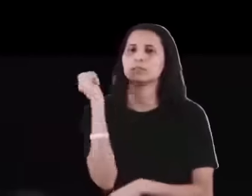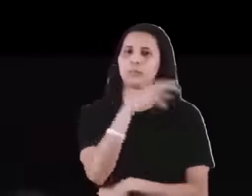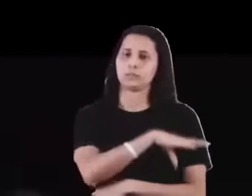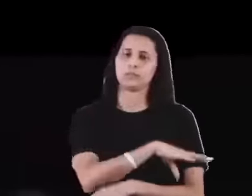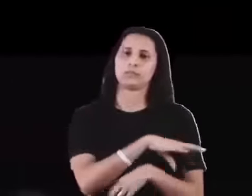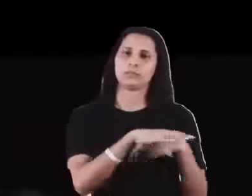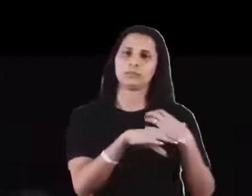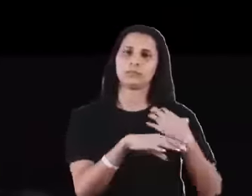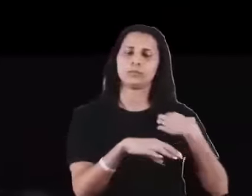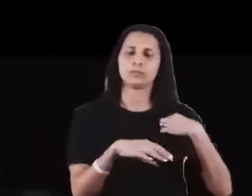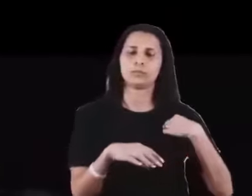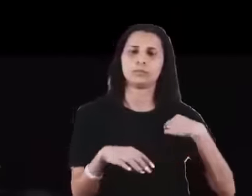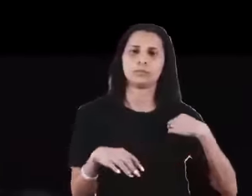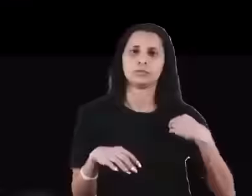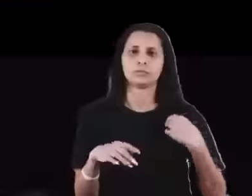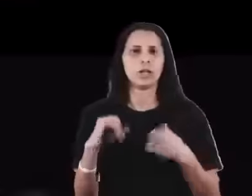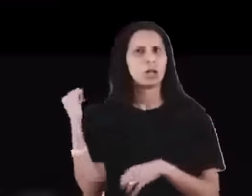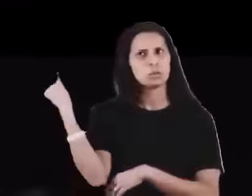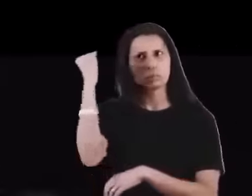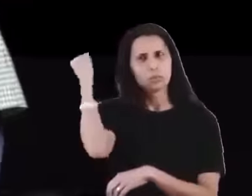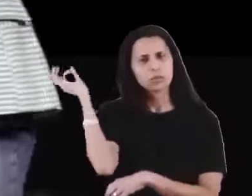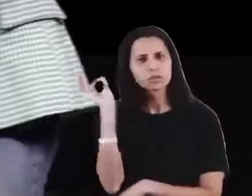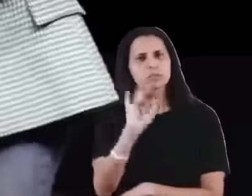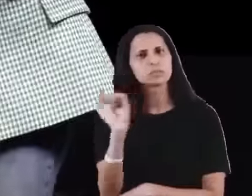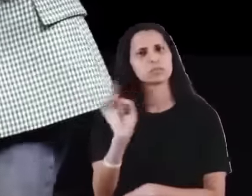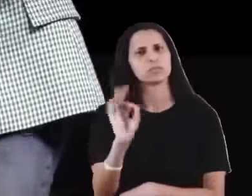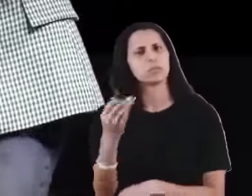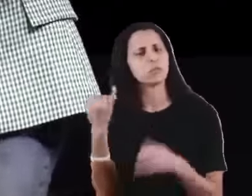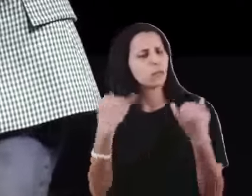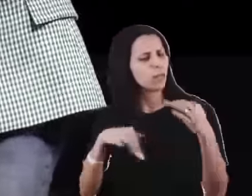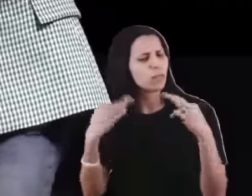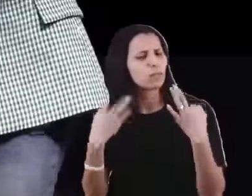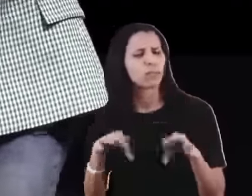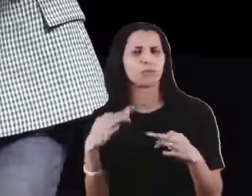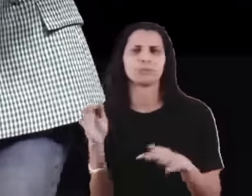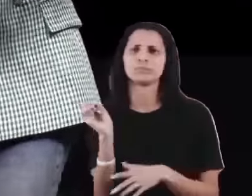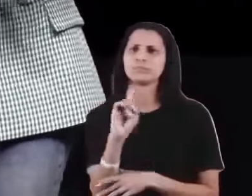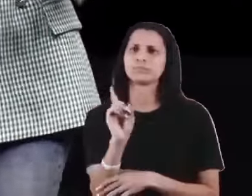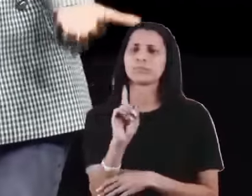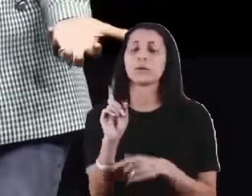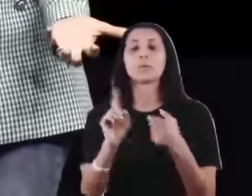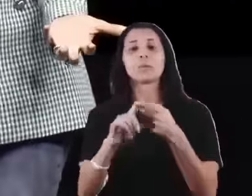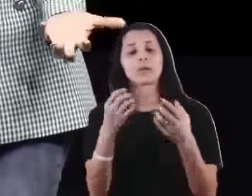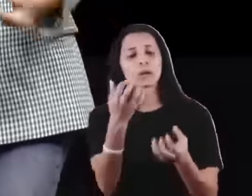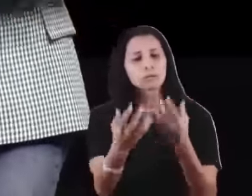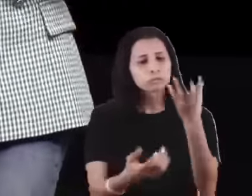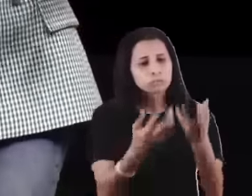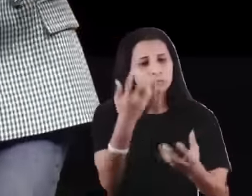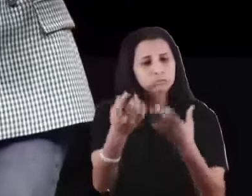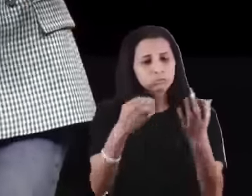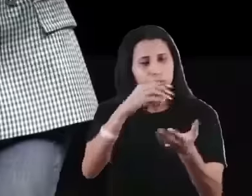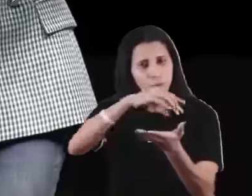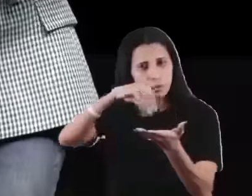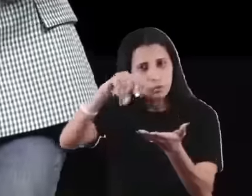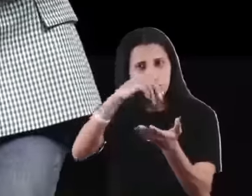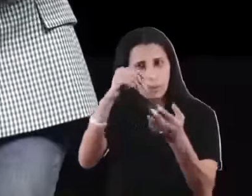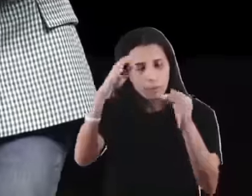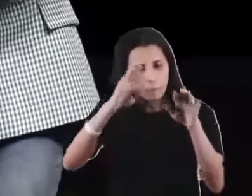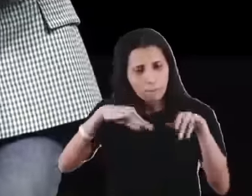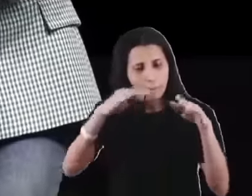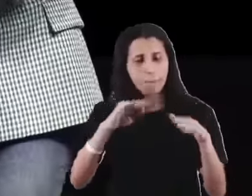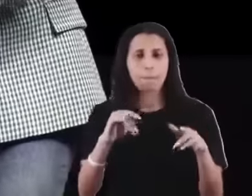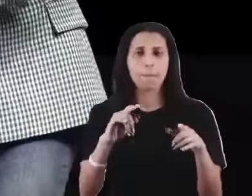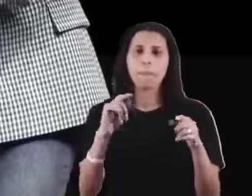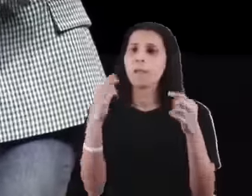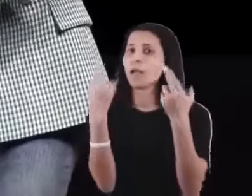e não importa do que a gente passou Quem sabe a gente o mesmo fogo que endurece o barro é o foi o que derreta vela O problema não é o que ela não o